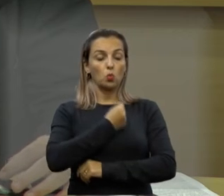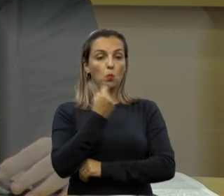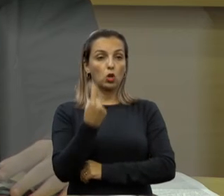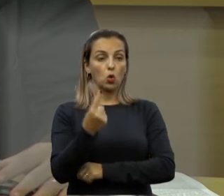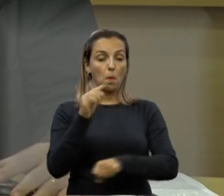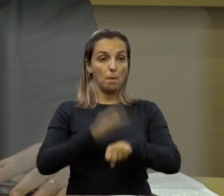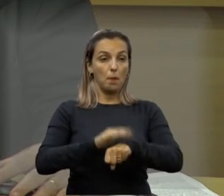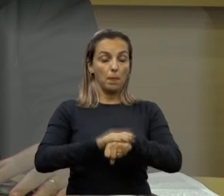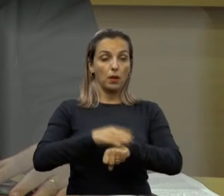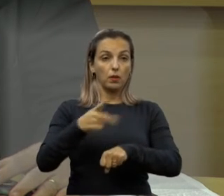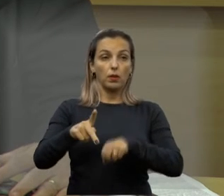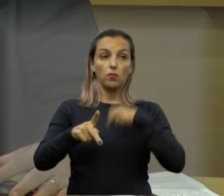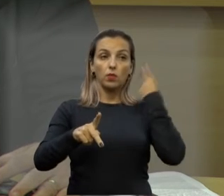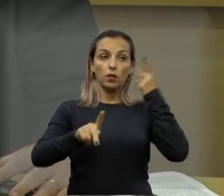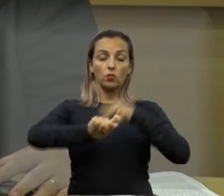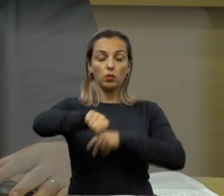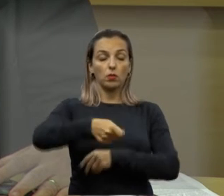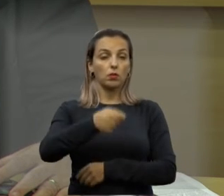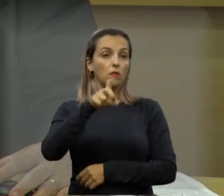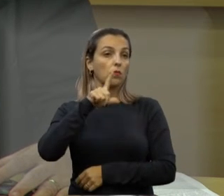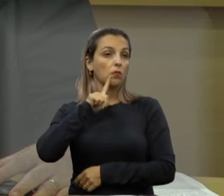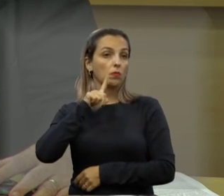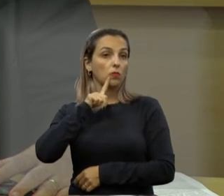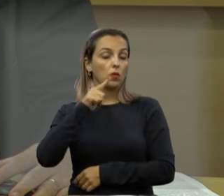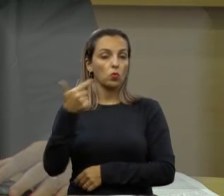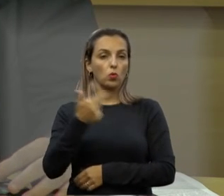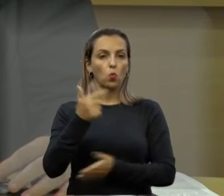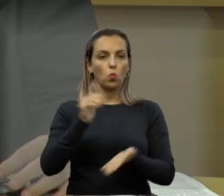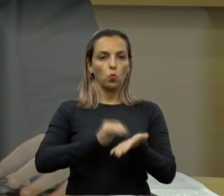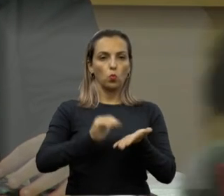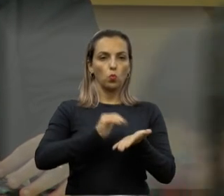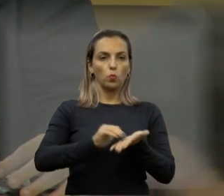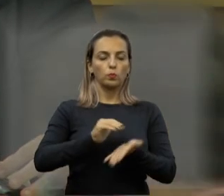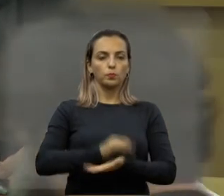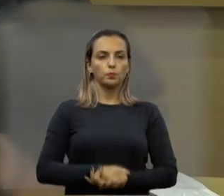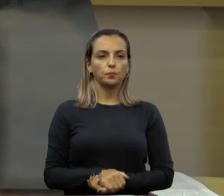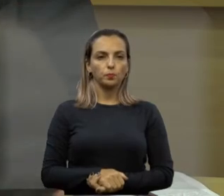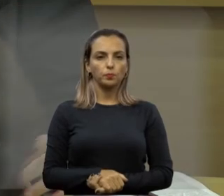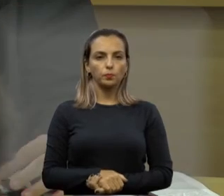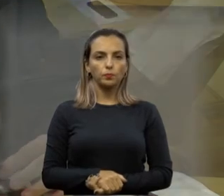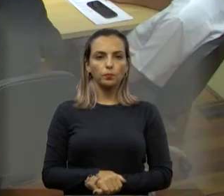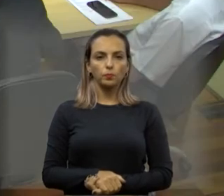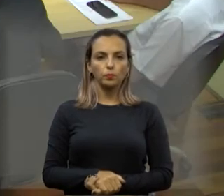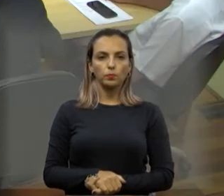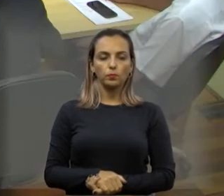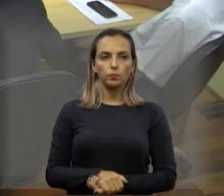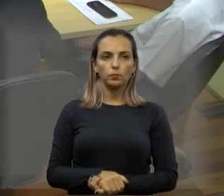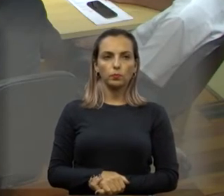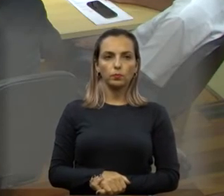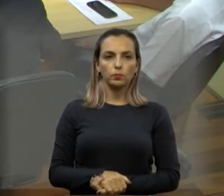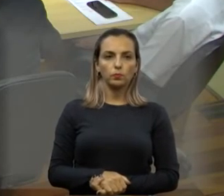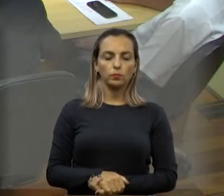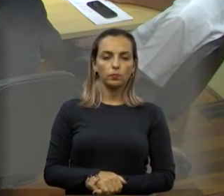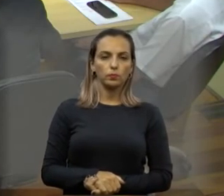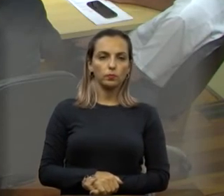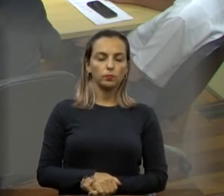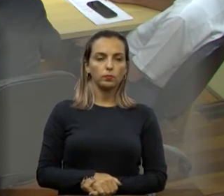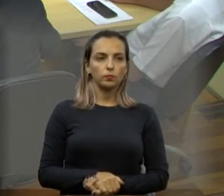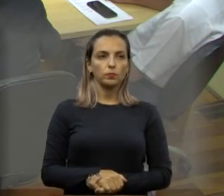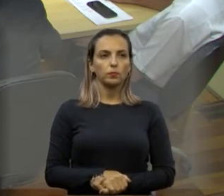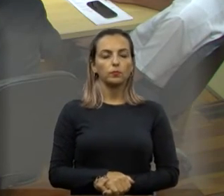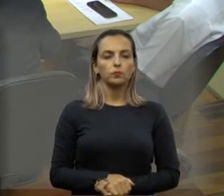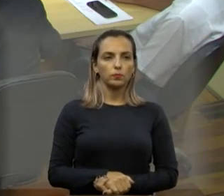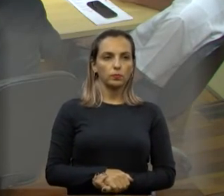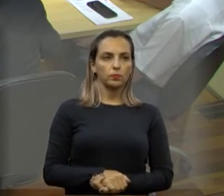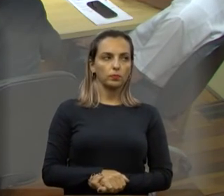de autoria do vereador Lucas gregos segundo o secretário a a sujeira vou